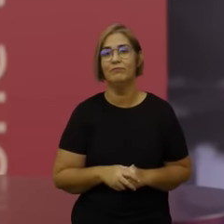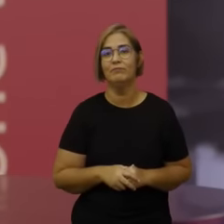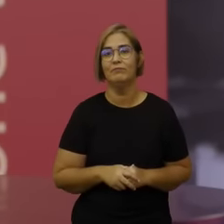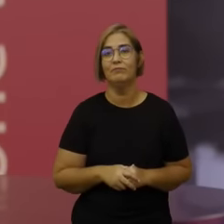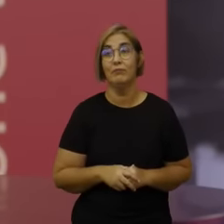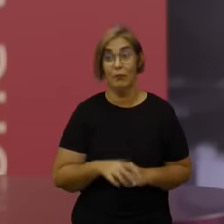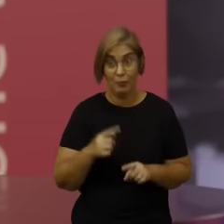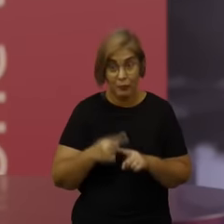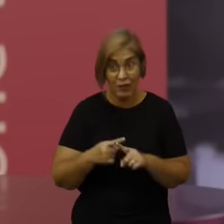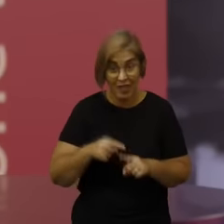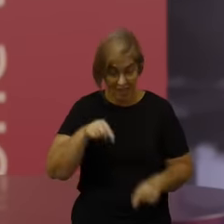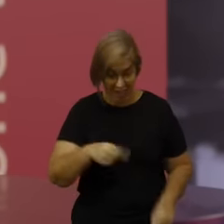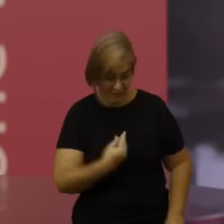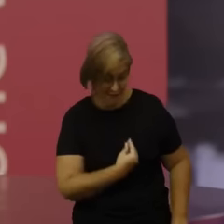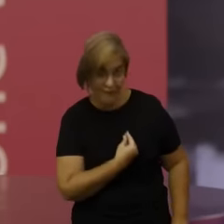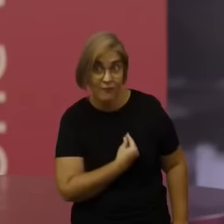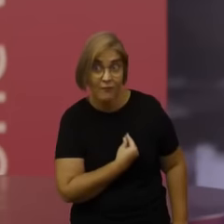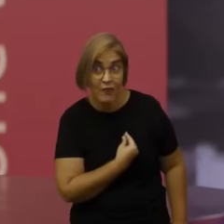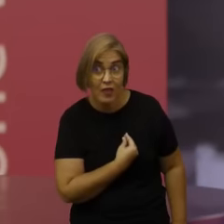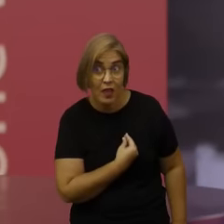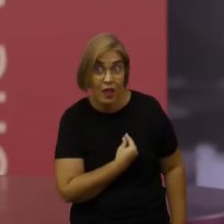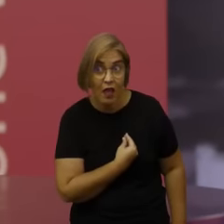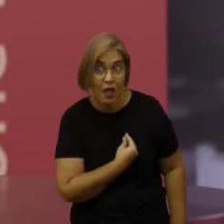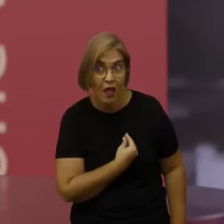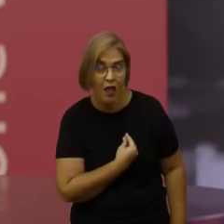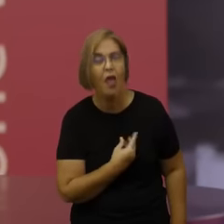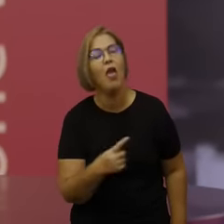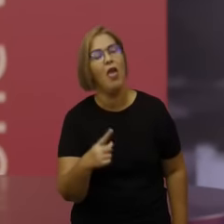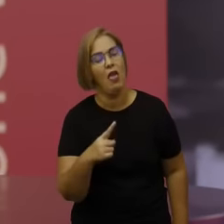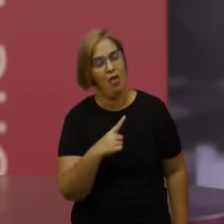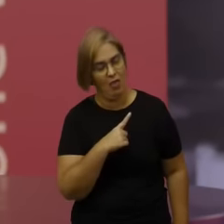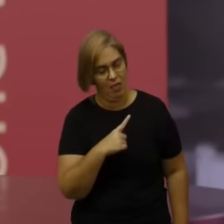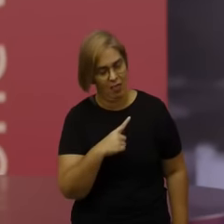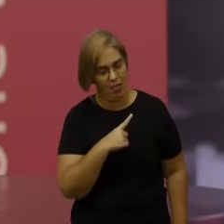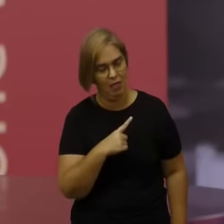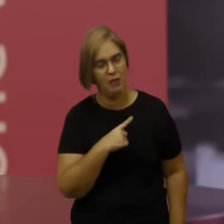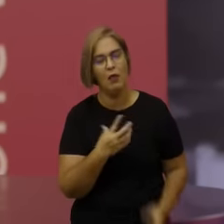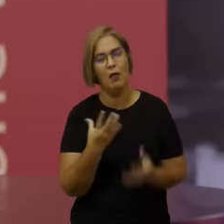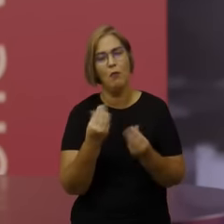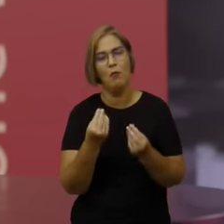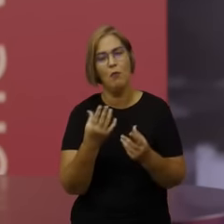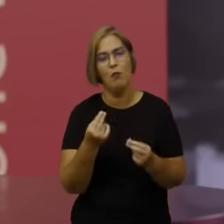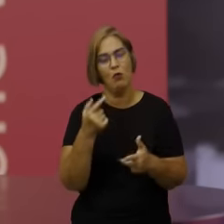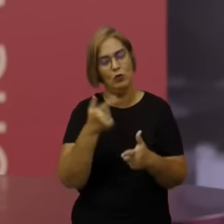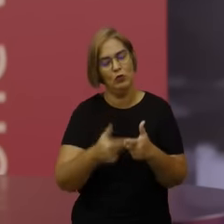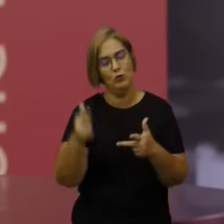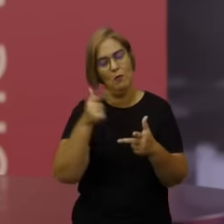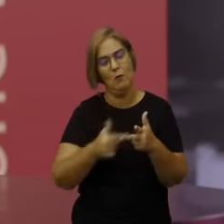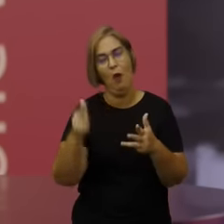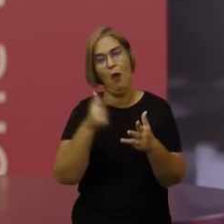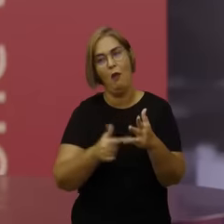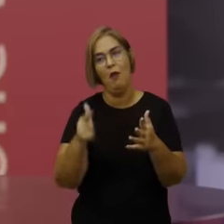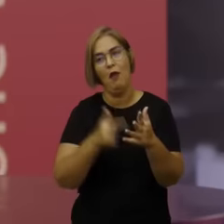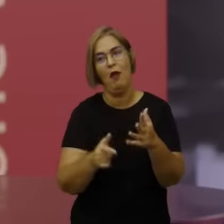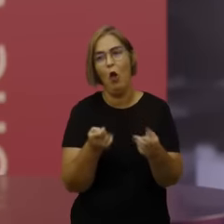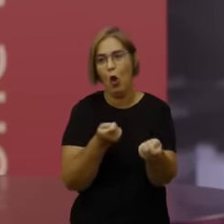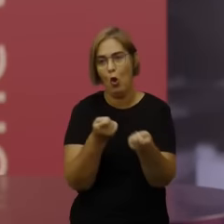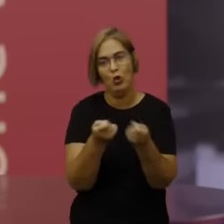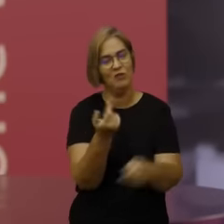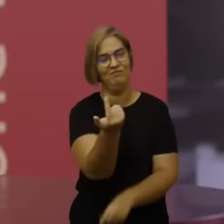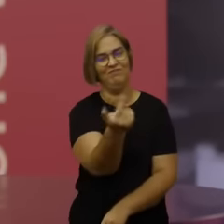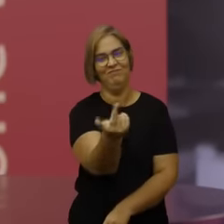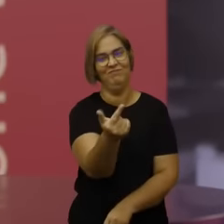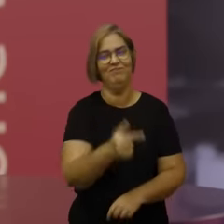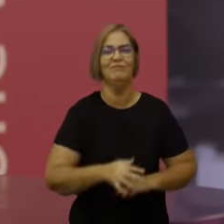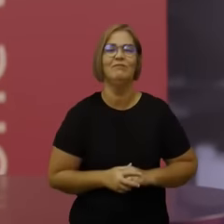ela é algo repleto e de tormentos que ele não pode controlar. Muito bem.